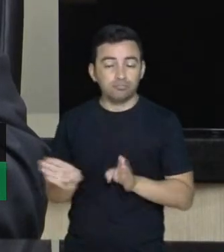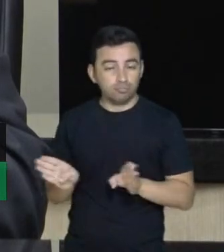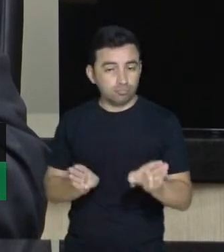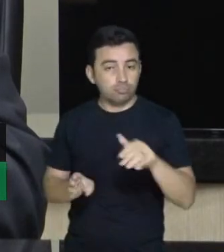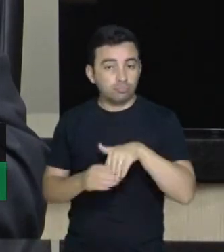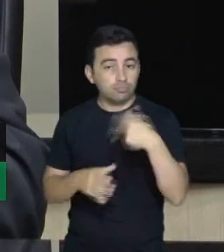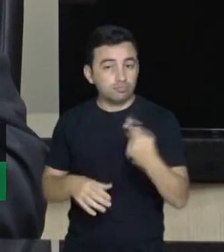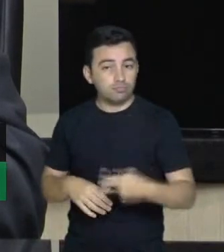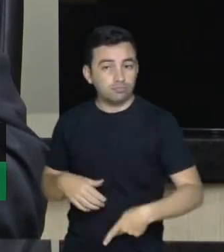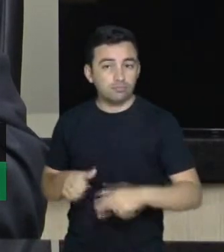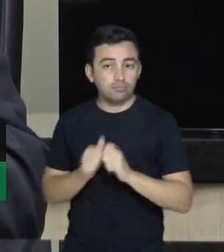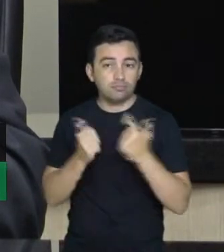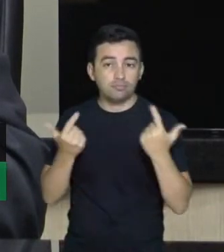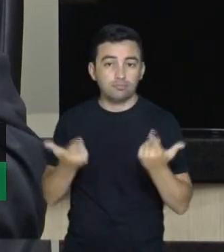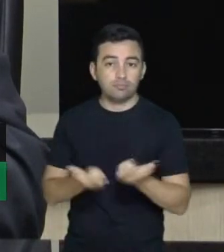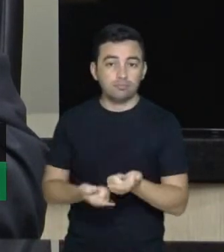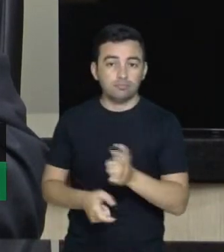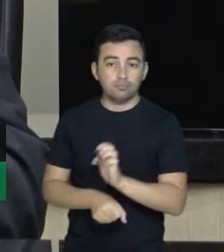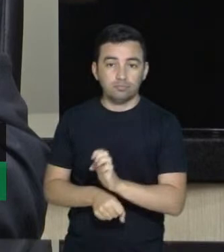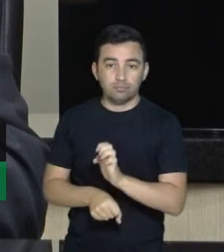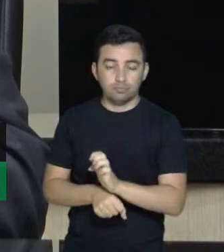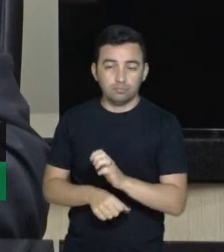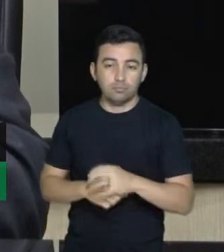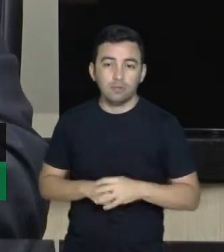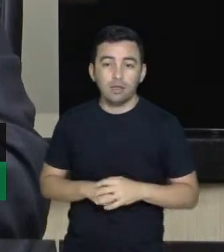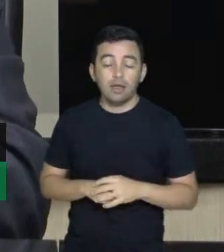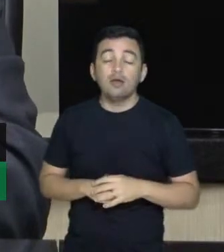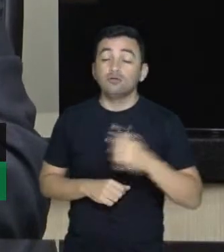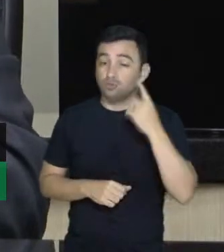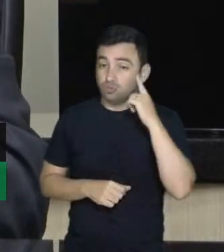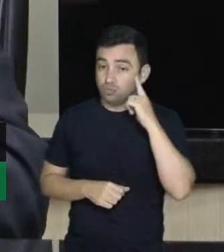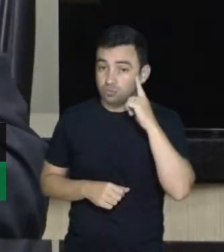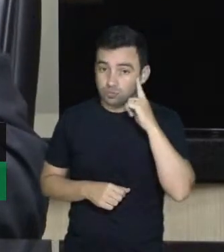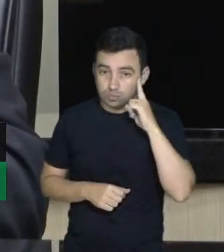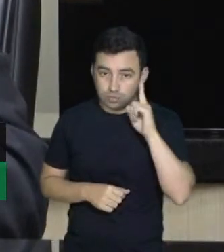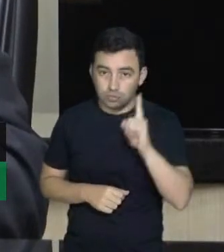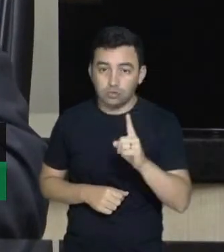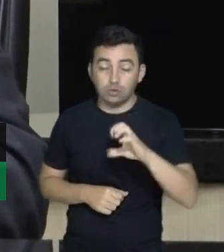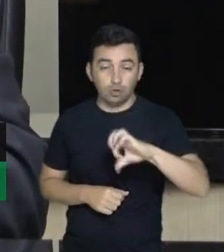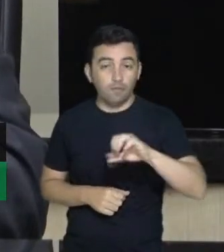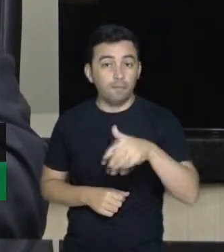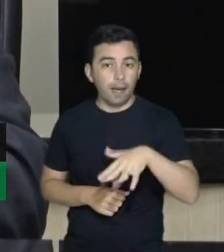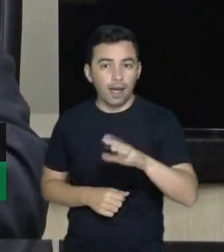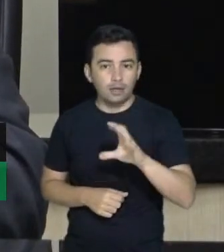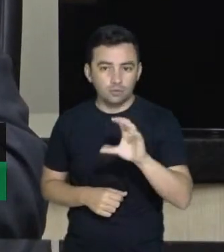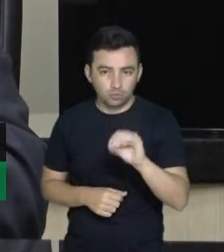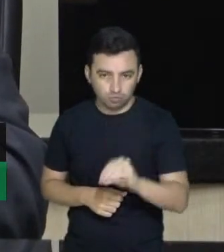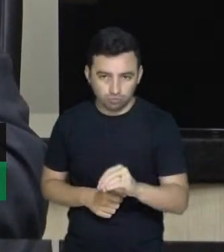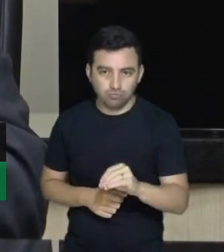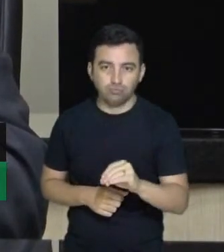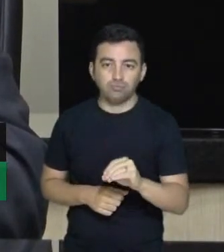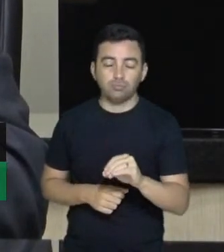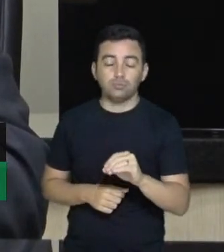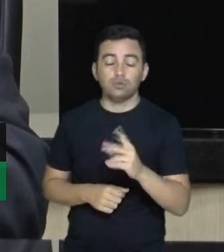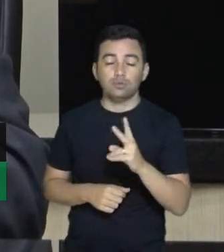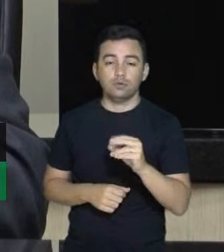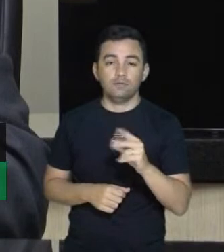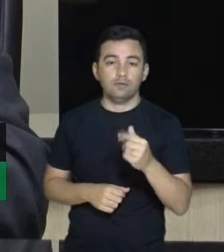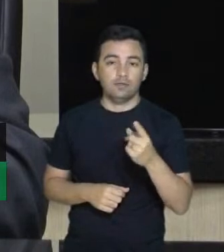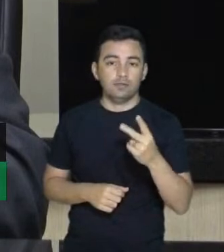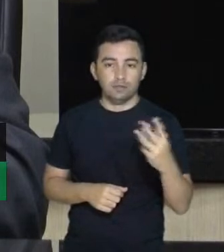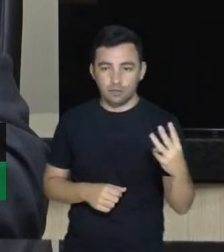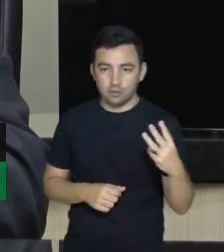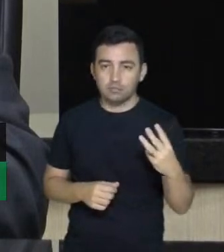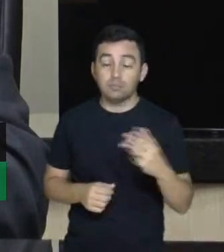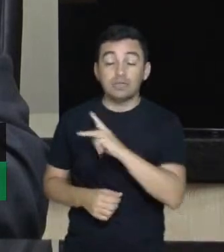da Assembleia Legislativa do Estado de Santa Catarina, realizada em 9 de março de 2023, sob a presidência